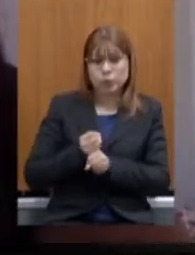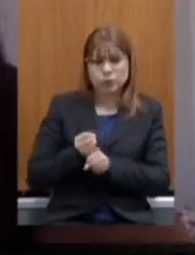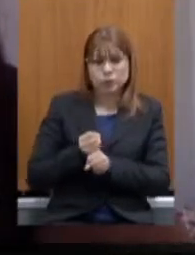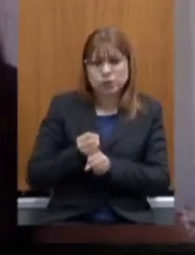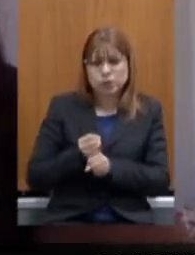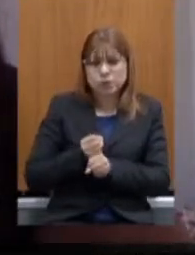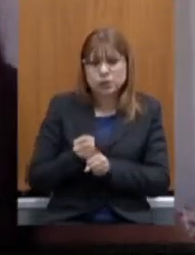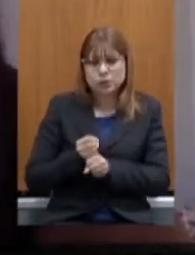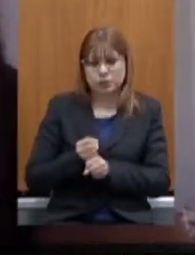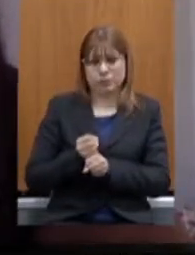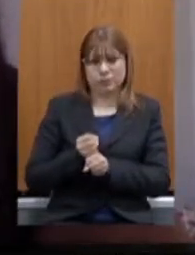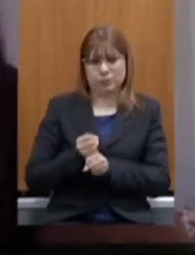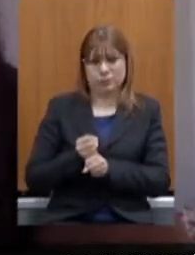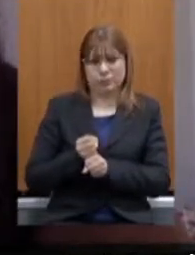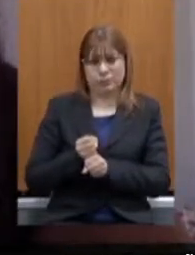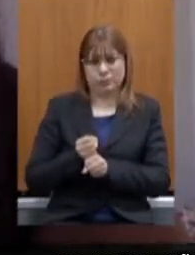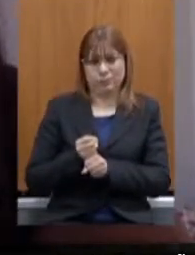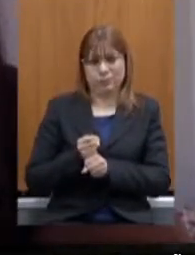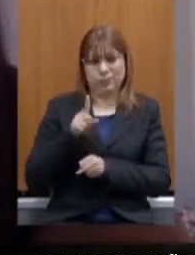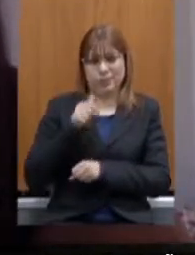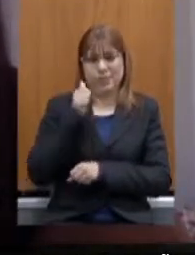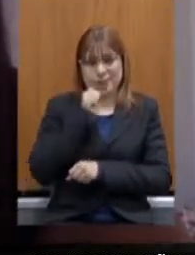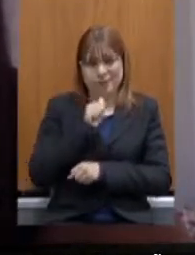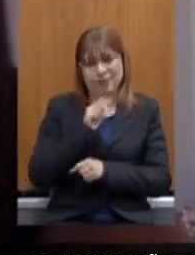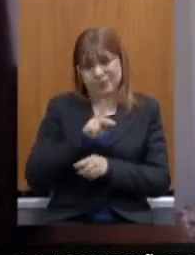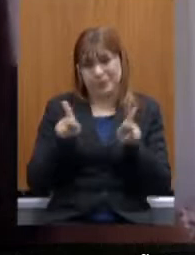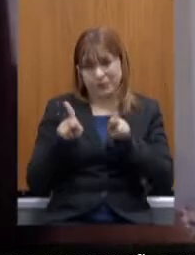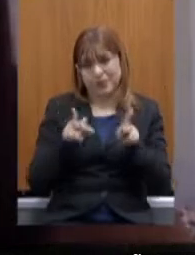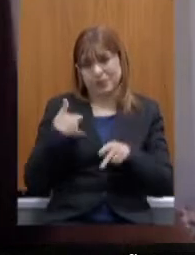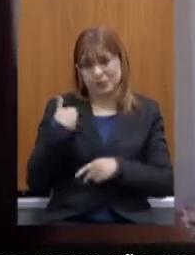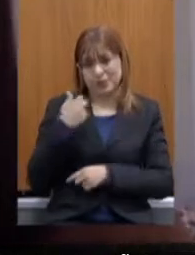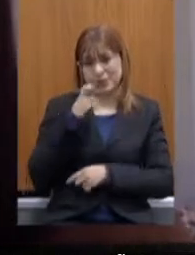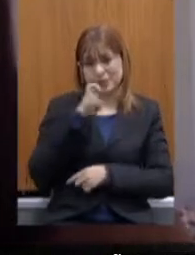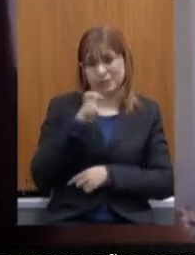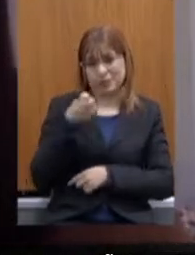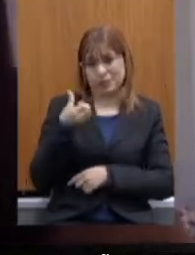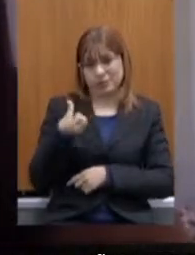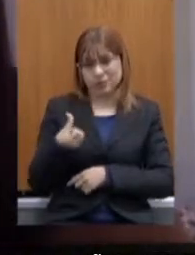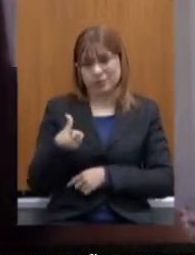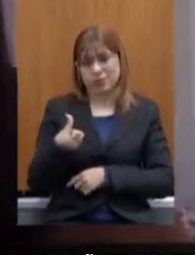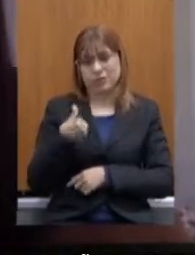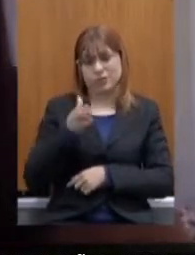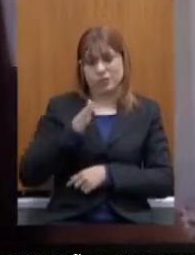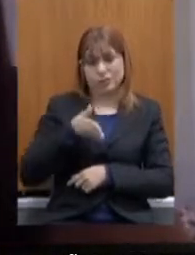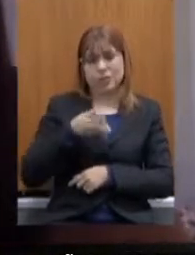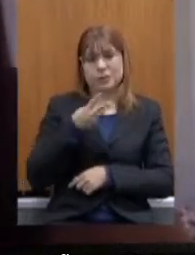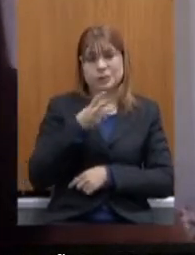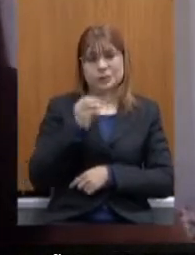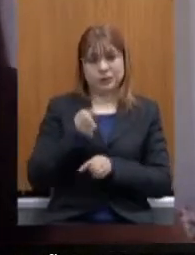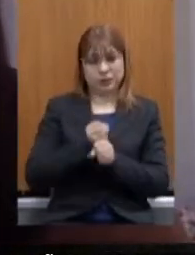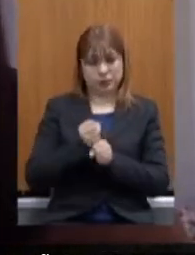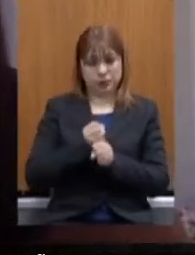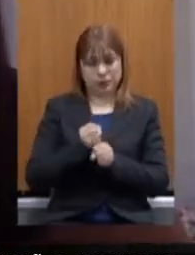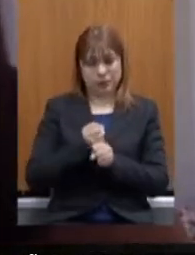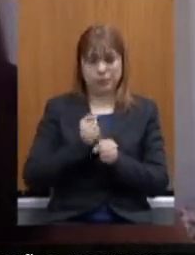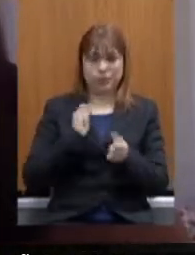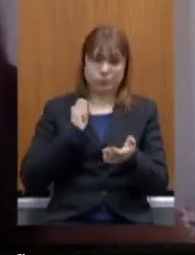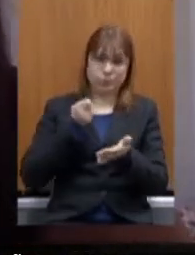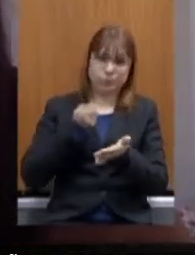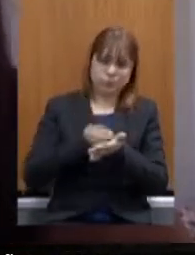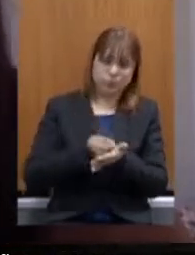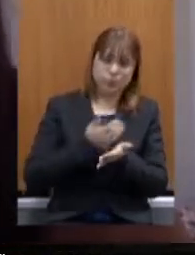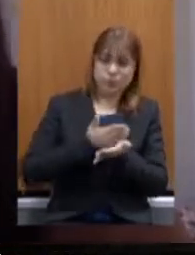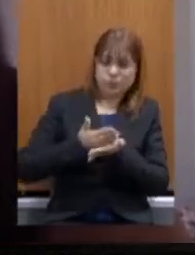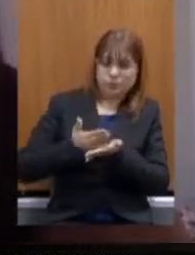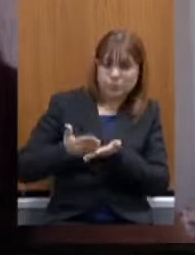as nossas professoras e teriam aí 56 anos de idade e já há 30 anos de contribuição e trabalhar mais